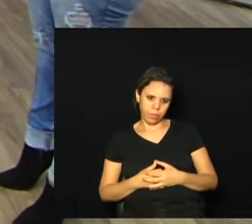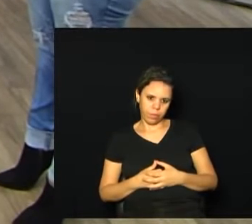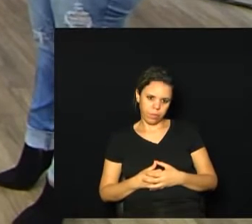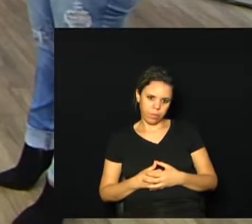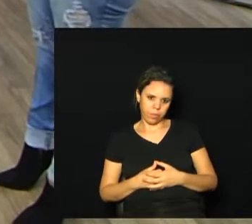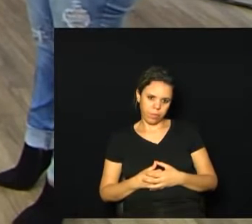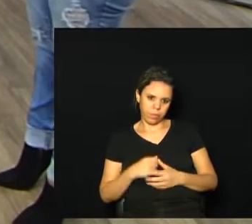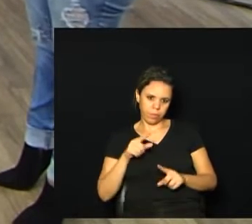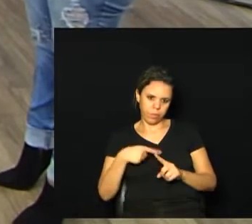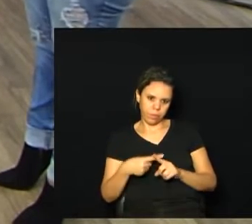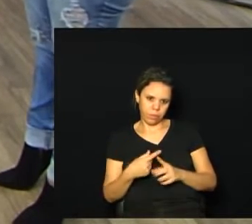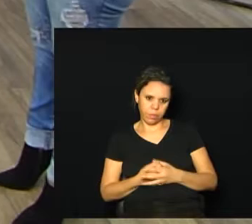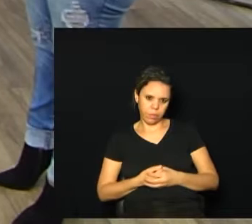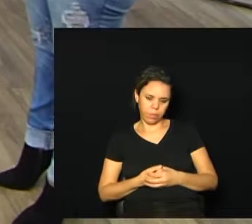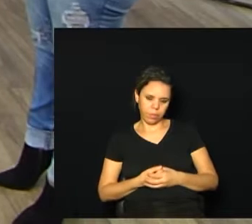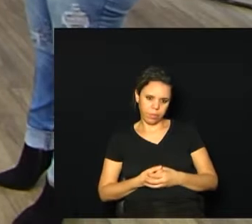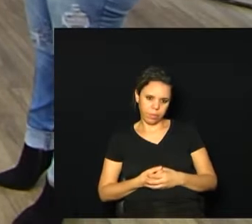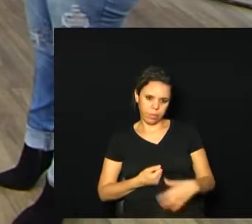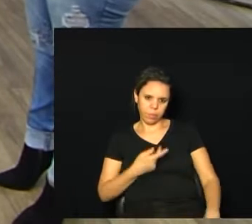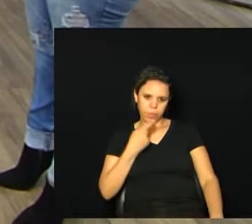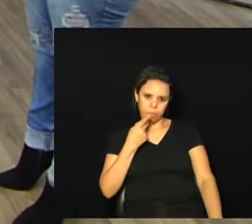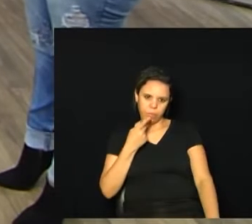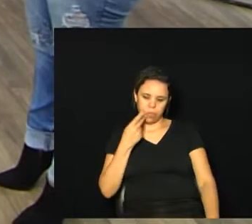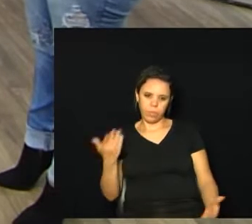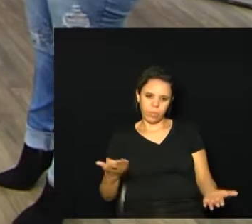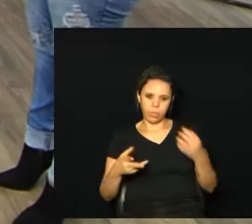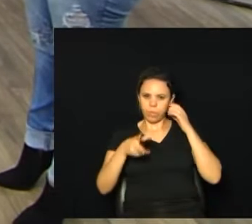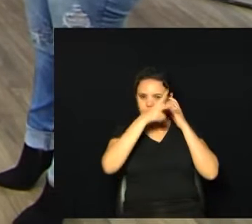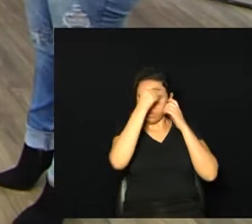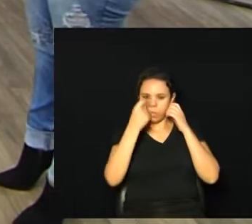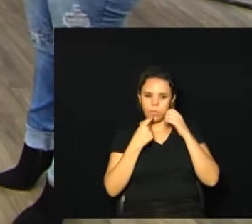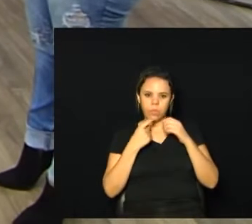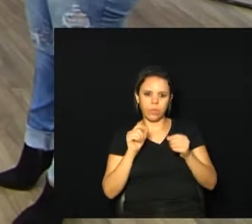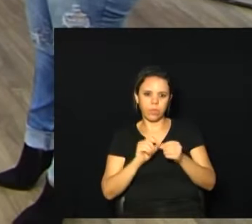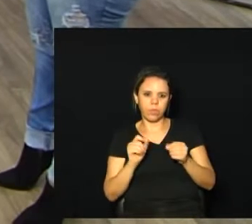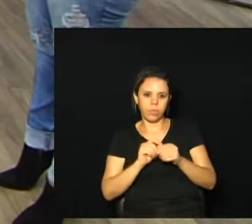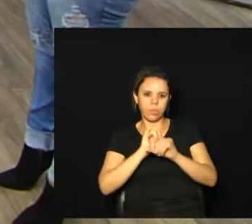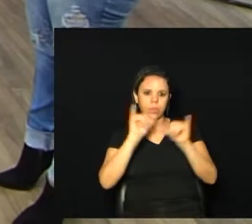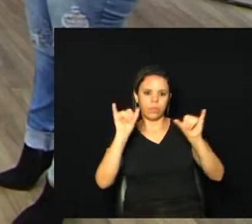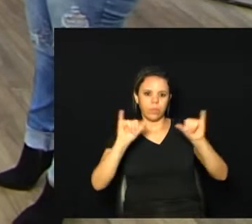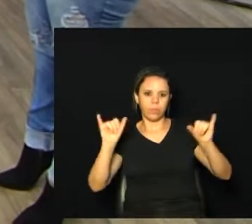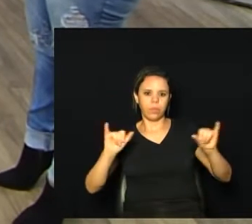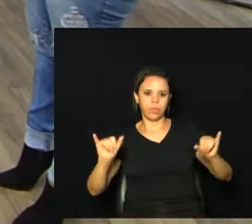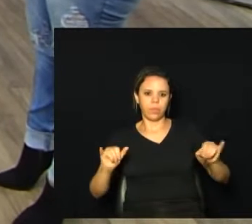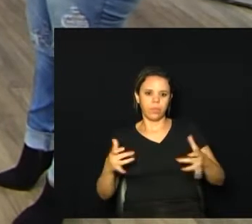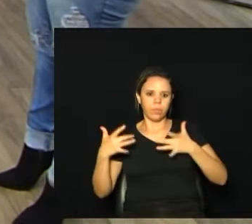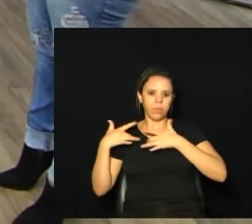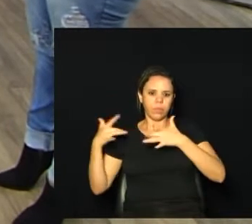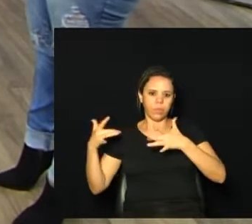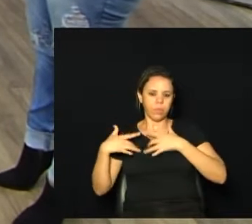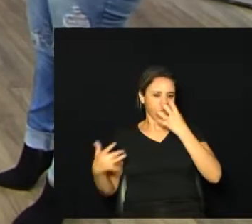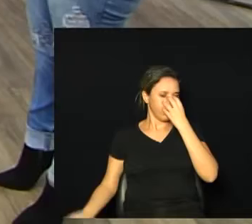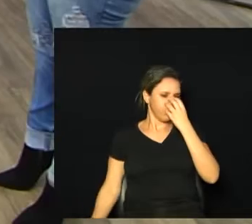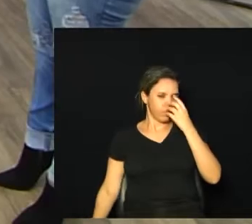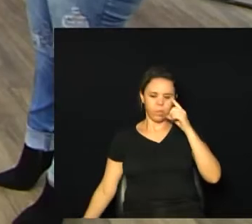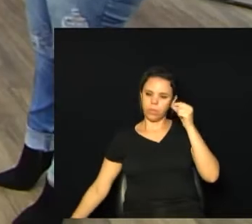a dose adicional. Minabreu, vamos falar agora porque a Prefeitura de Campinas está fazendo uma campanha para adoção de cães